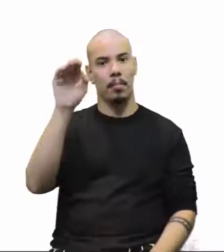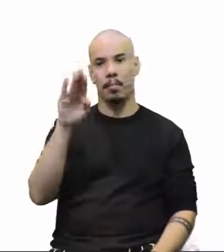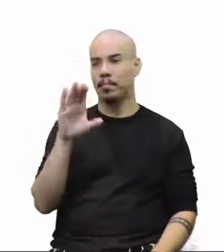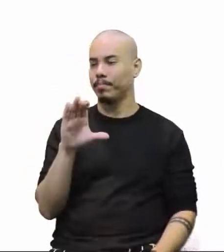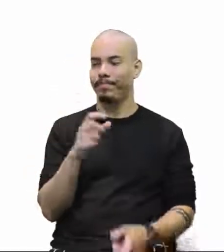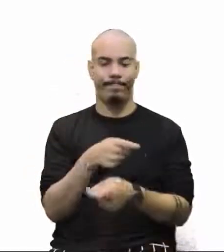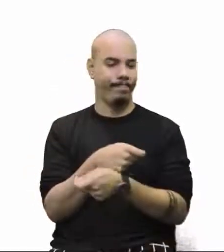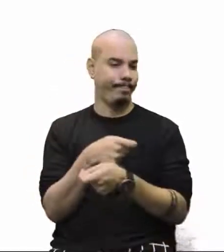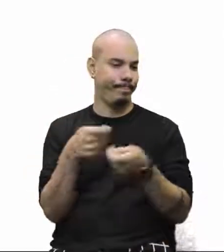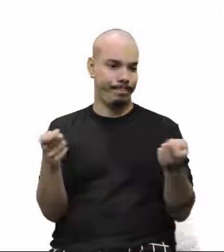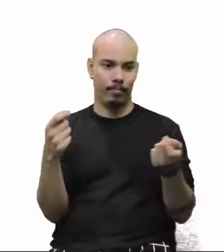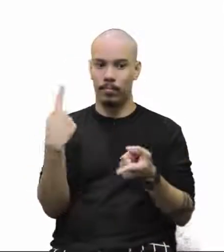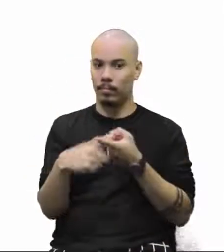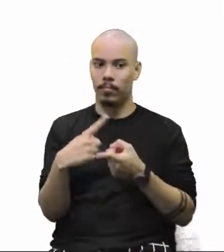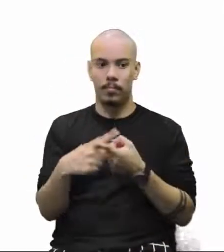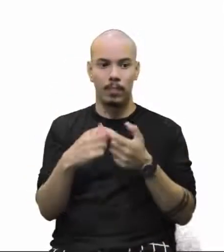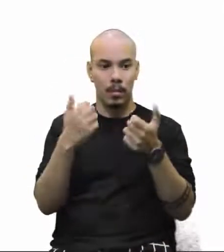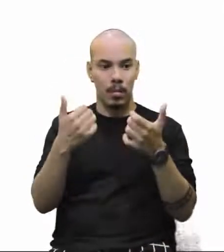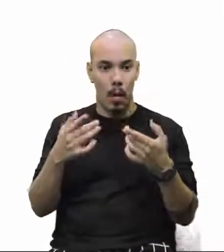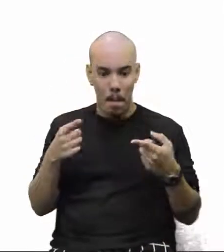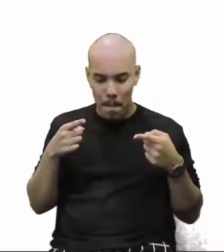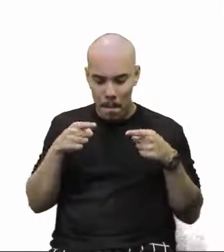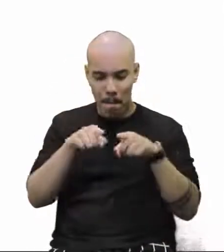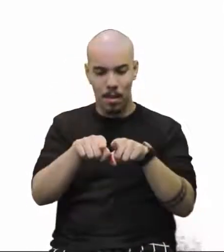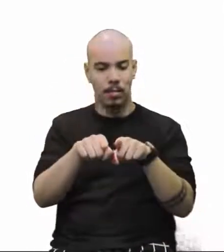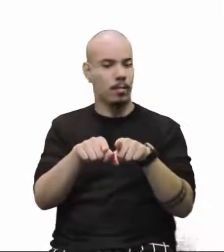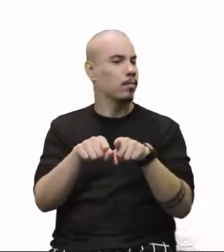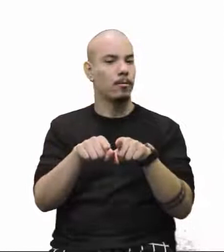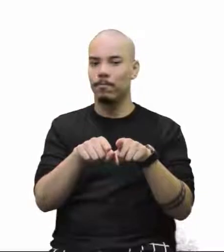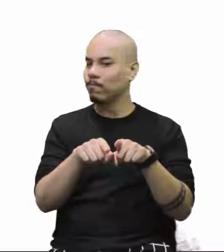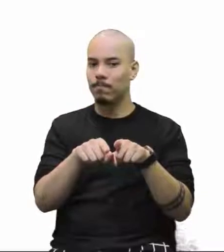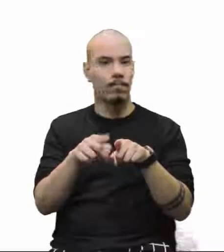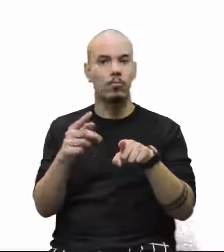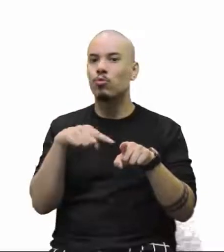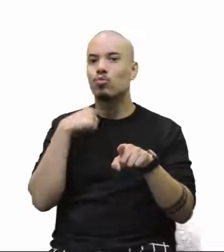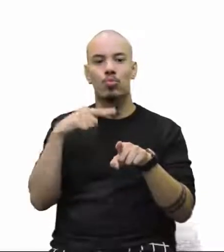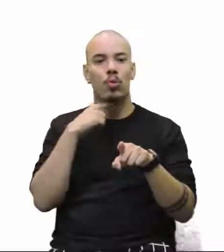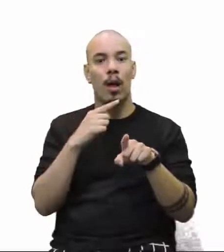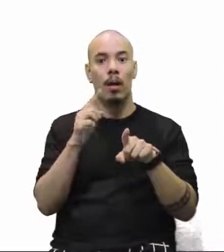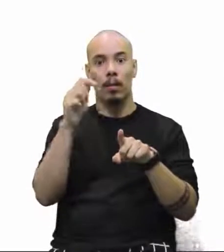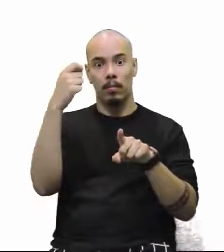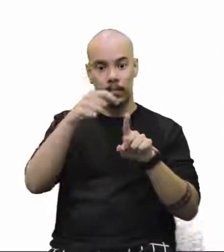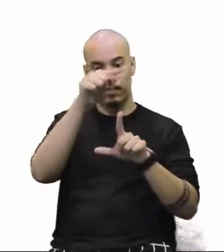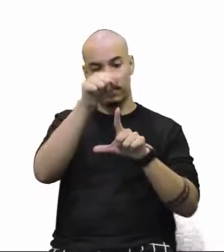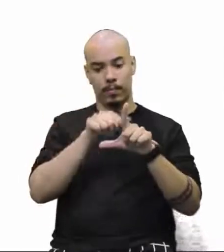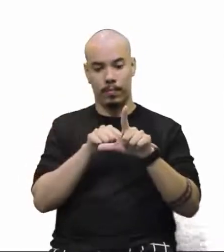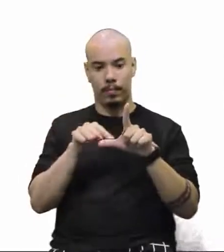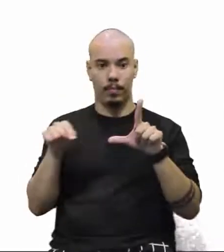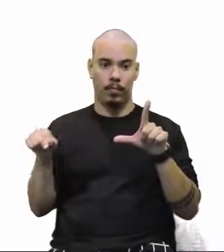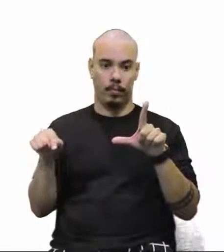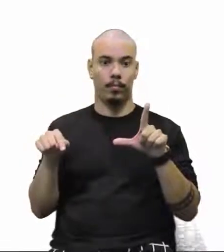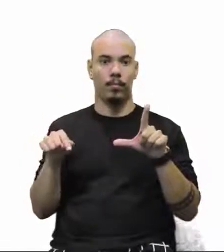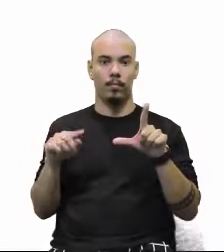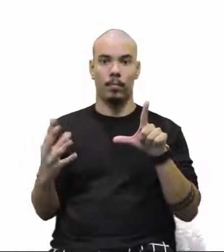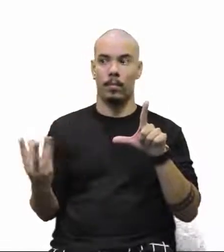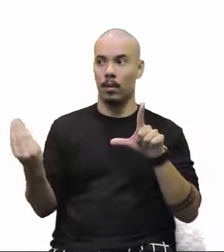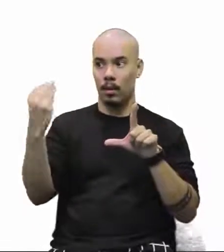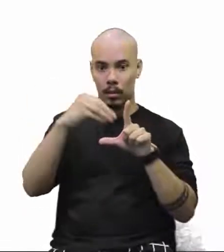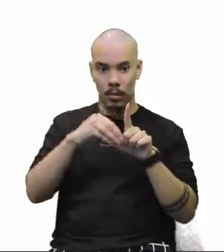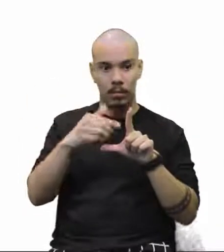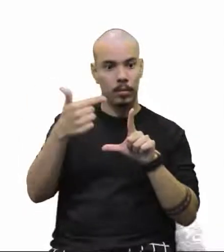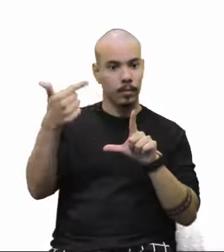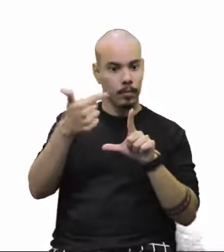quê? Porque está falando na mesma direção. Não interessa o mesmo sentido ou não. Mesma direção não sempre pode. Perpendicular. Aí entra as duas,